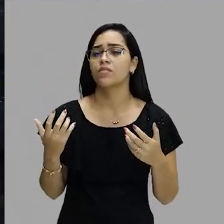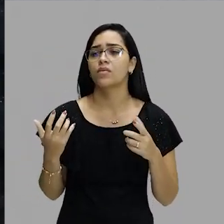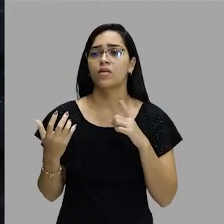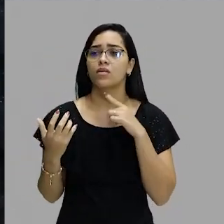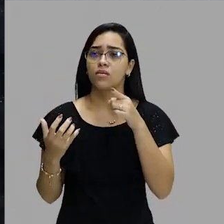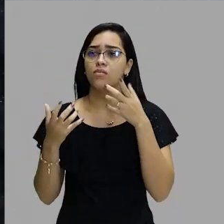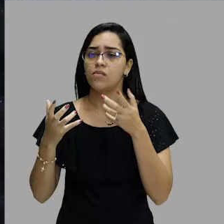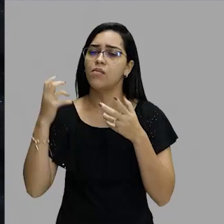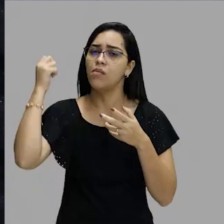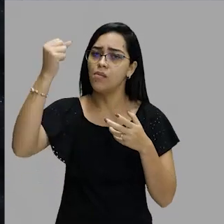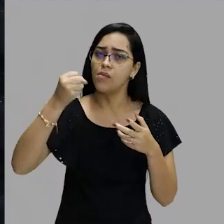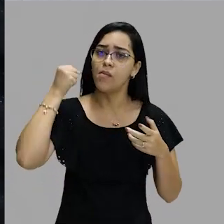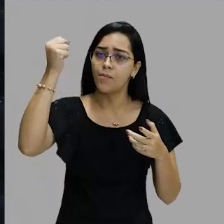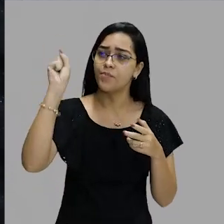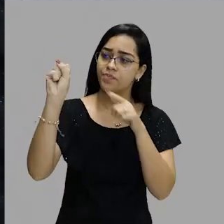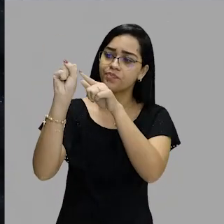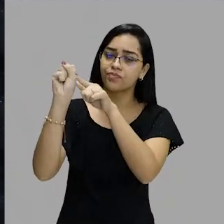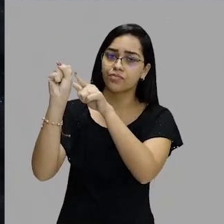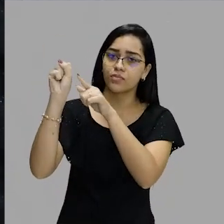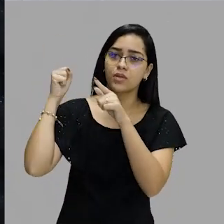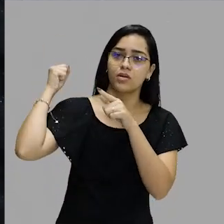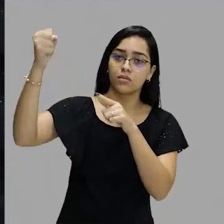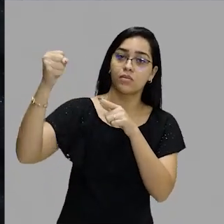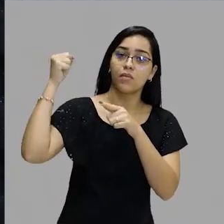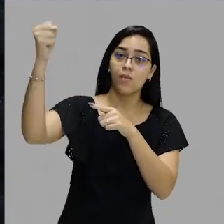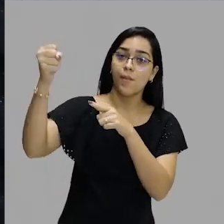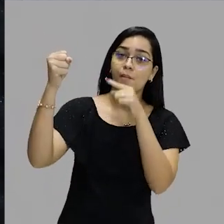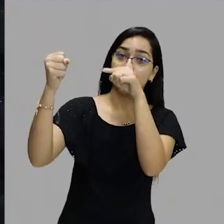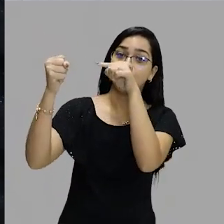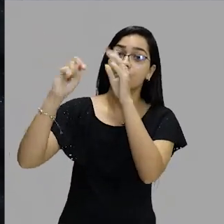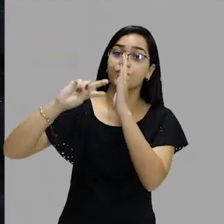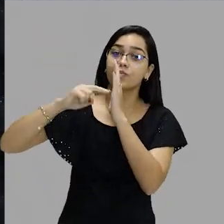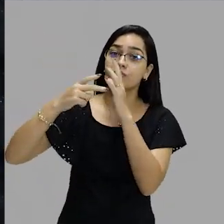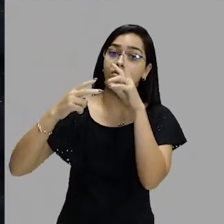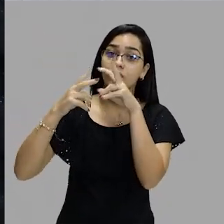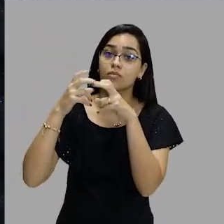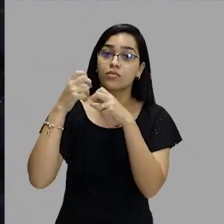quando você quer protestar, você fecha a mão aqui, ó, que isso vai significar